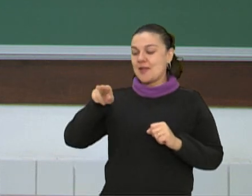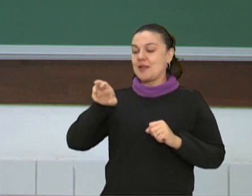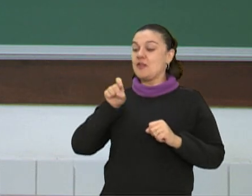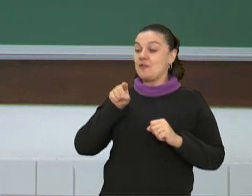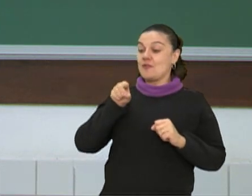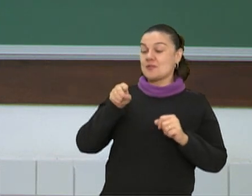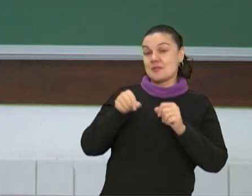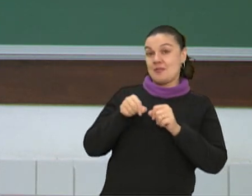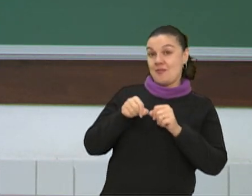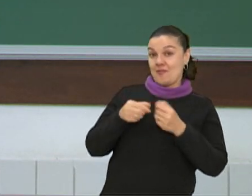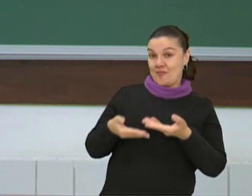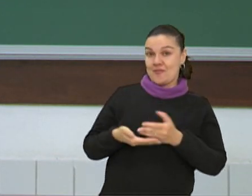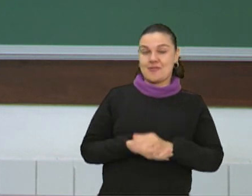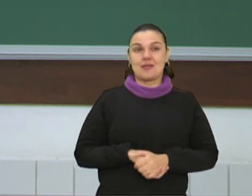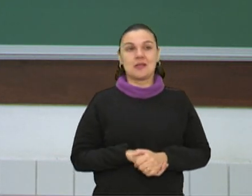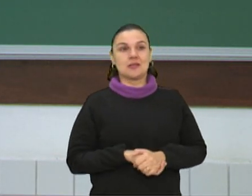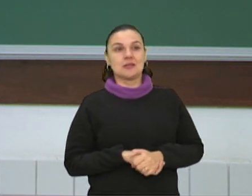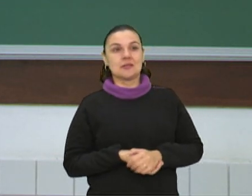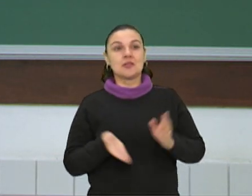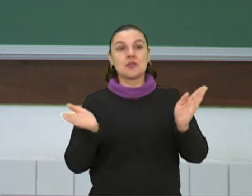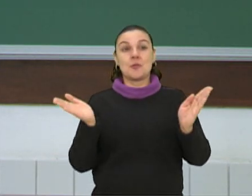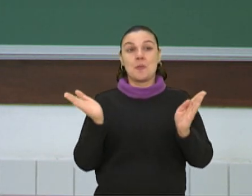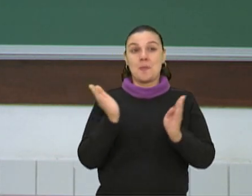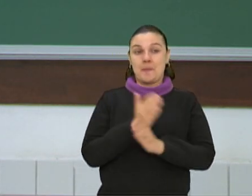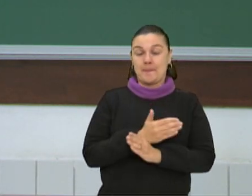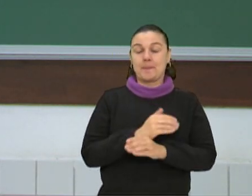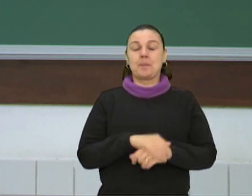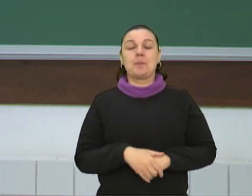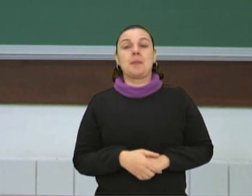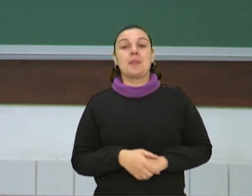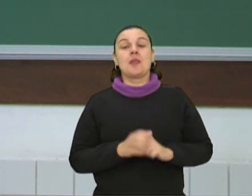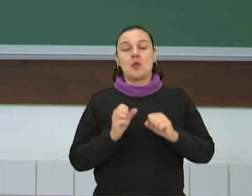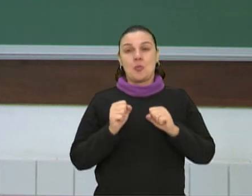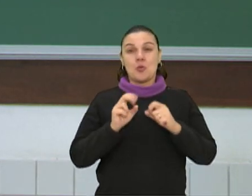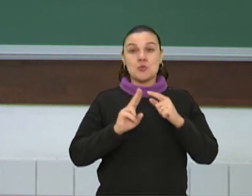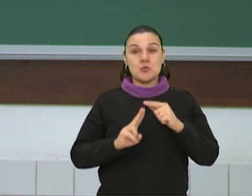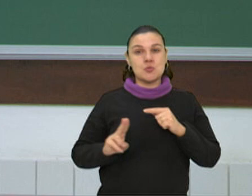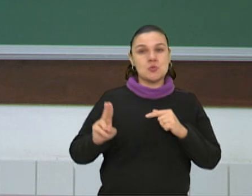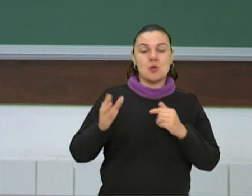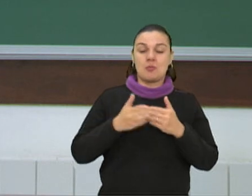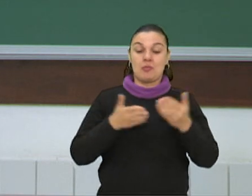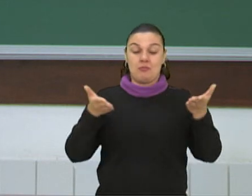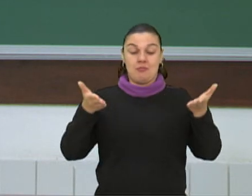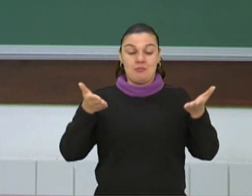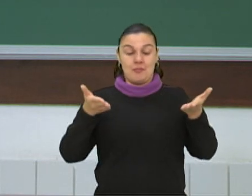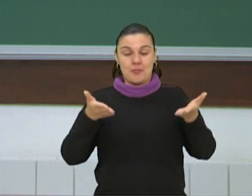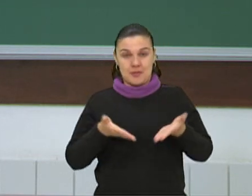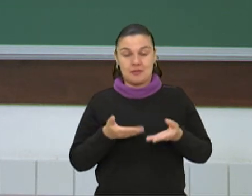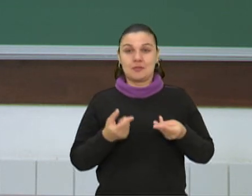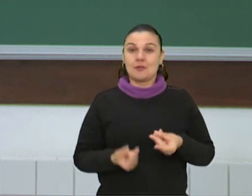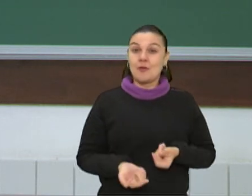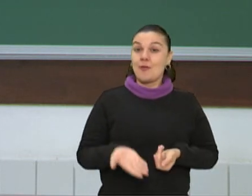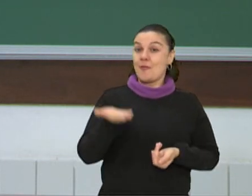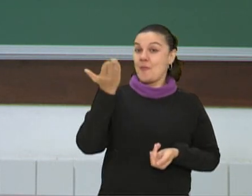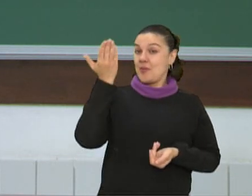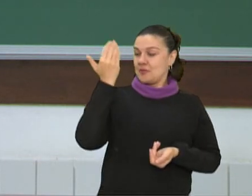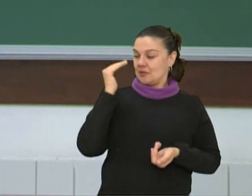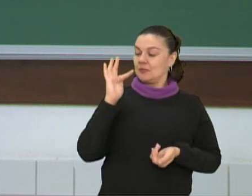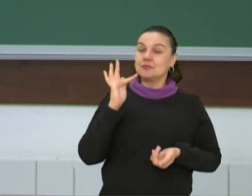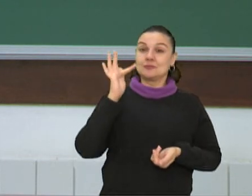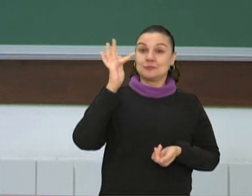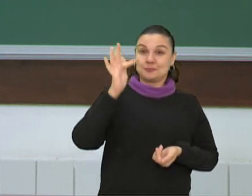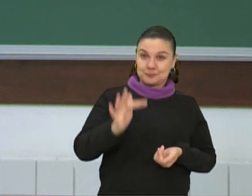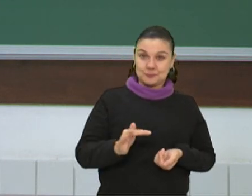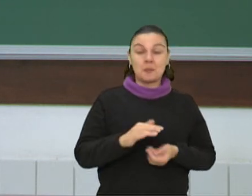o subjuntivo, quando ele for no pretérito imperfeito, eu posso ter ele no presente, no pretérito e no